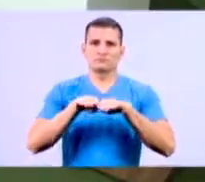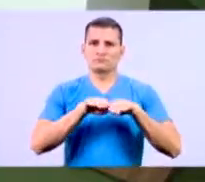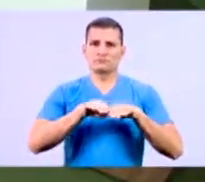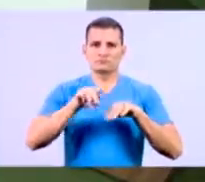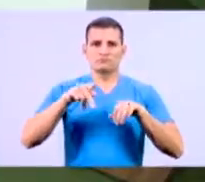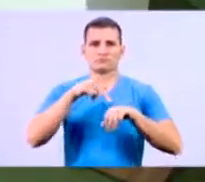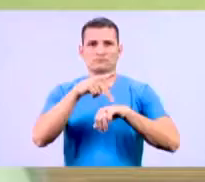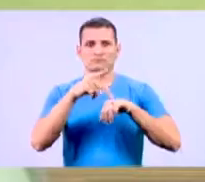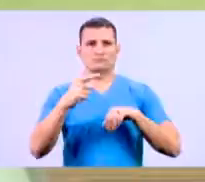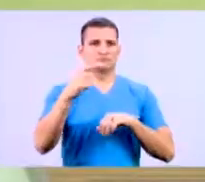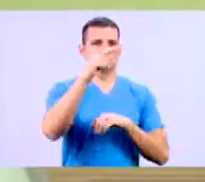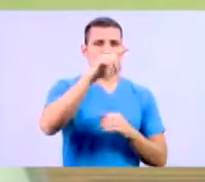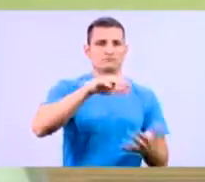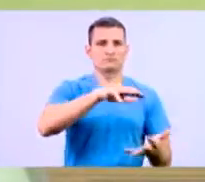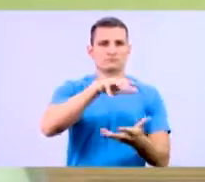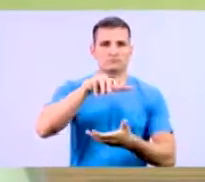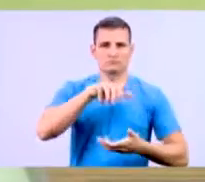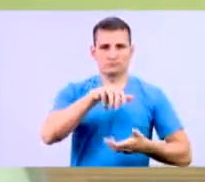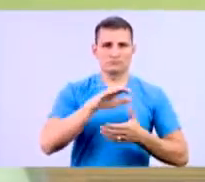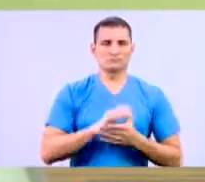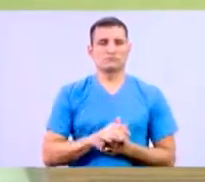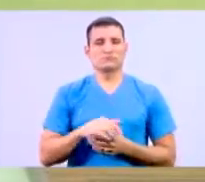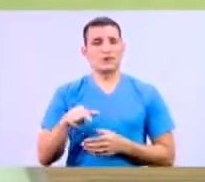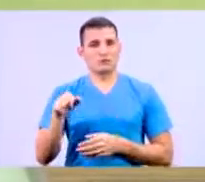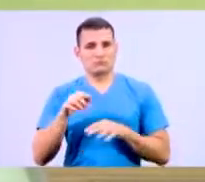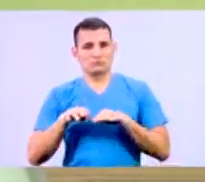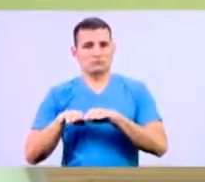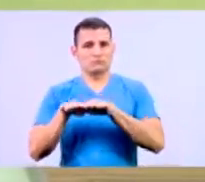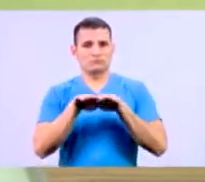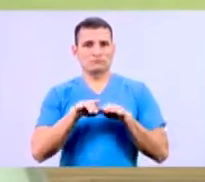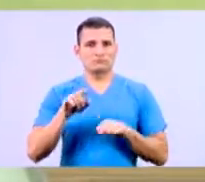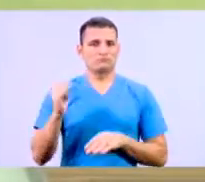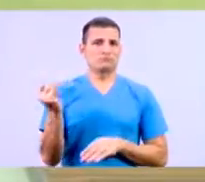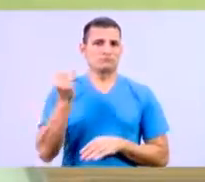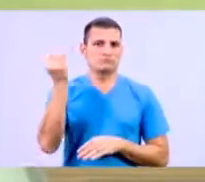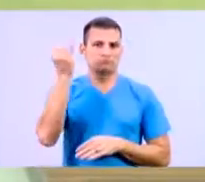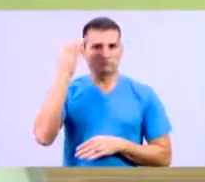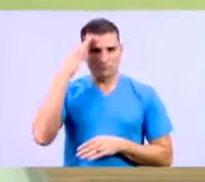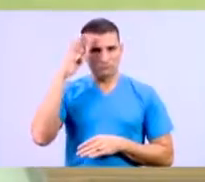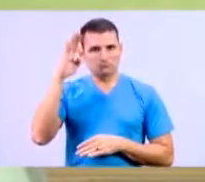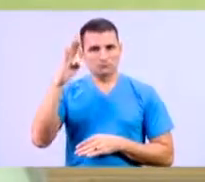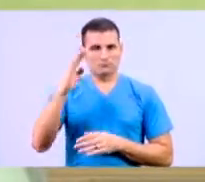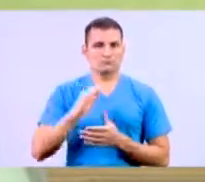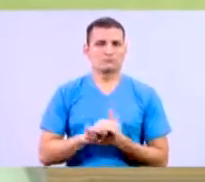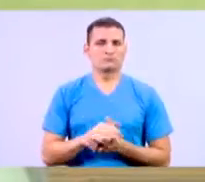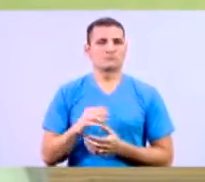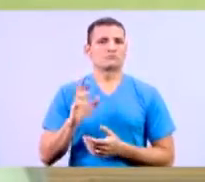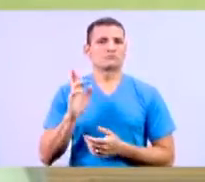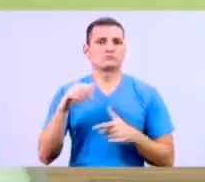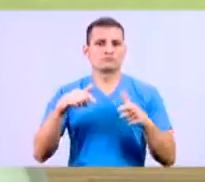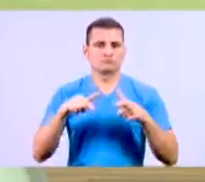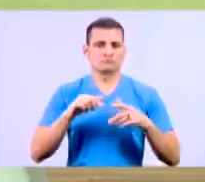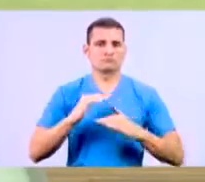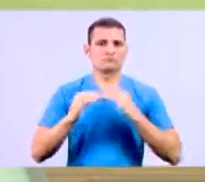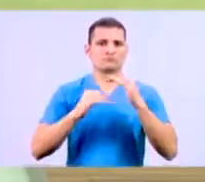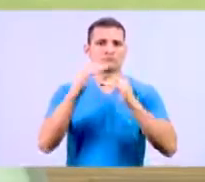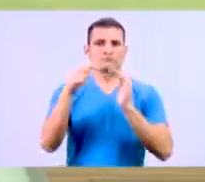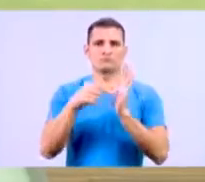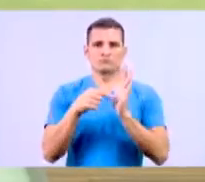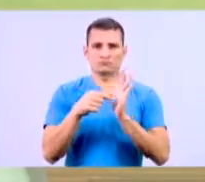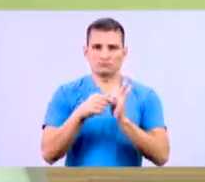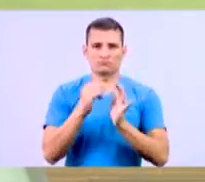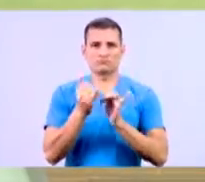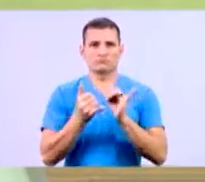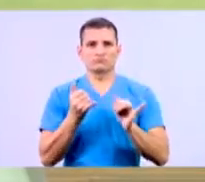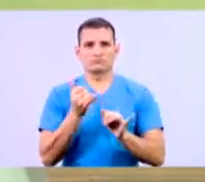internacionais. Isso mesmo, inclusive esses padrões eles são importantes, principalmente em quem trabalha com desenvolvimento de ferramentas para